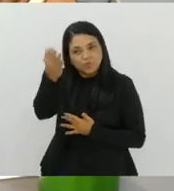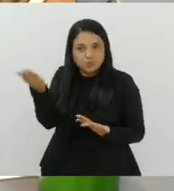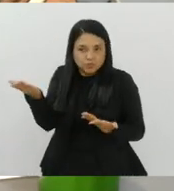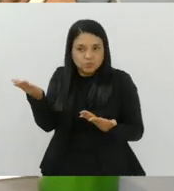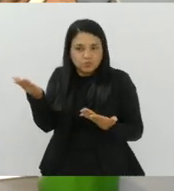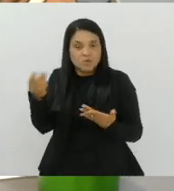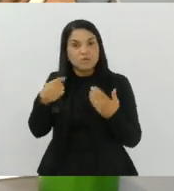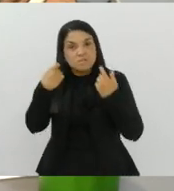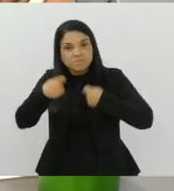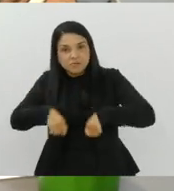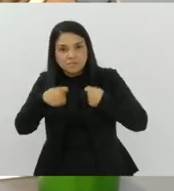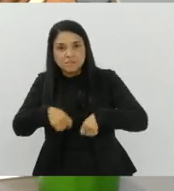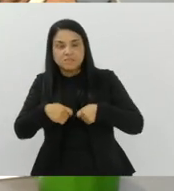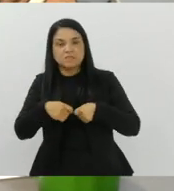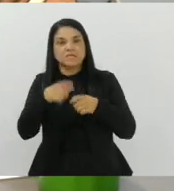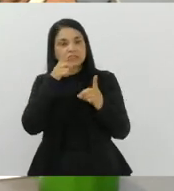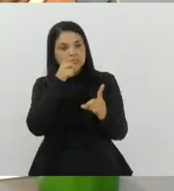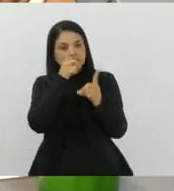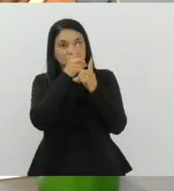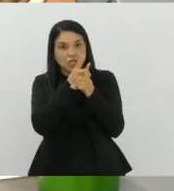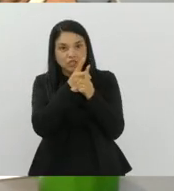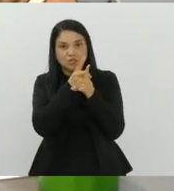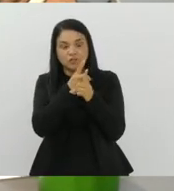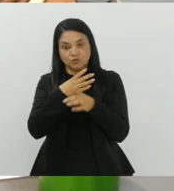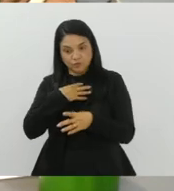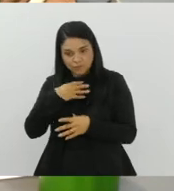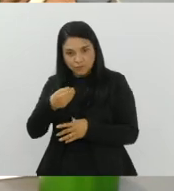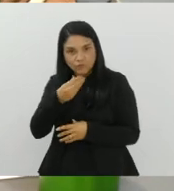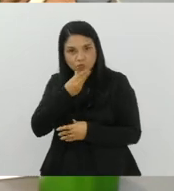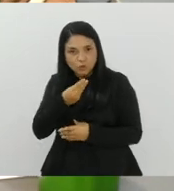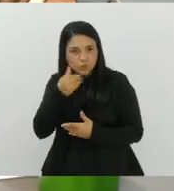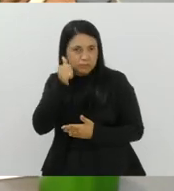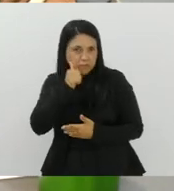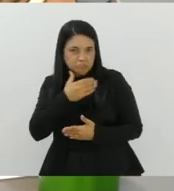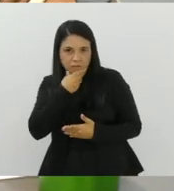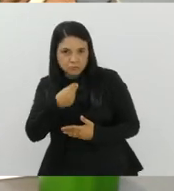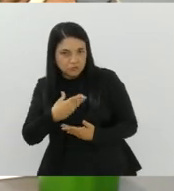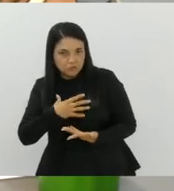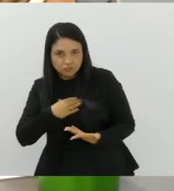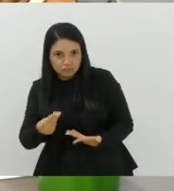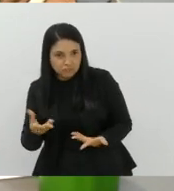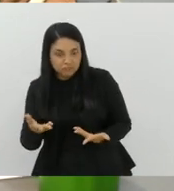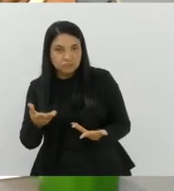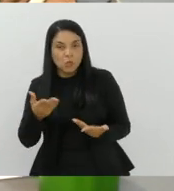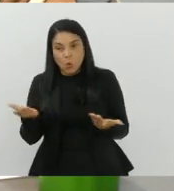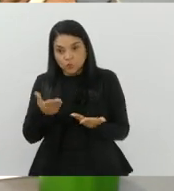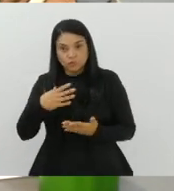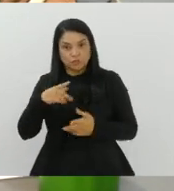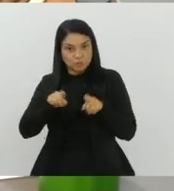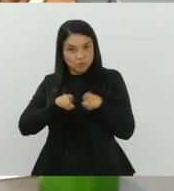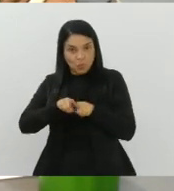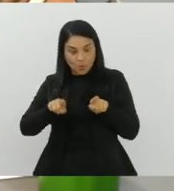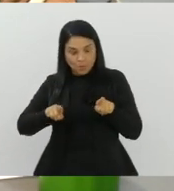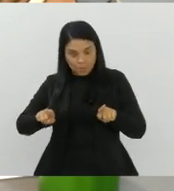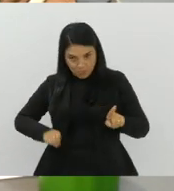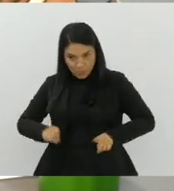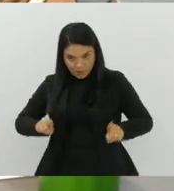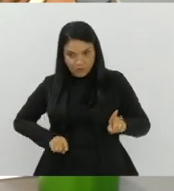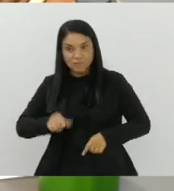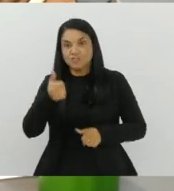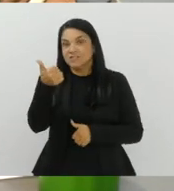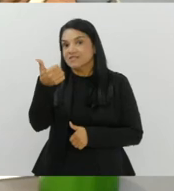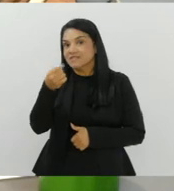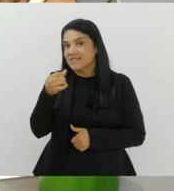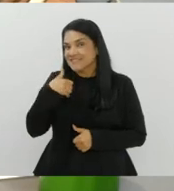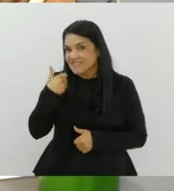maior necessidade, tem o diagnóstico do filho e eles crescem, meu primo hoje tem 16 anos, vai ficar dependente